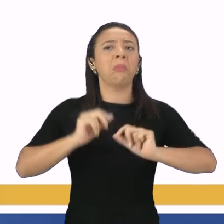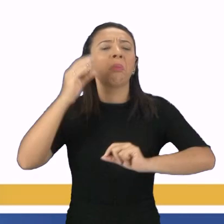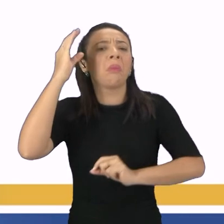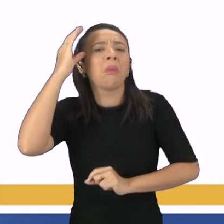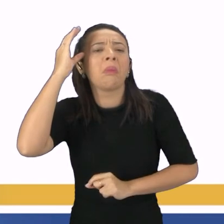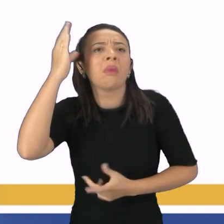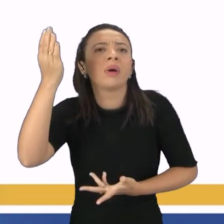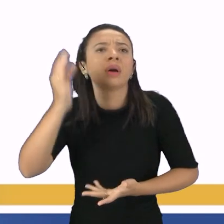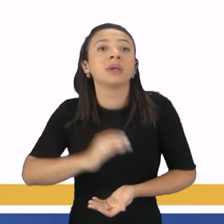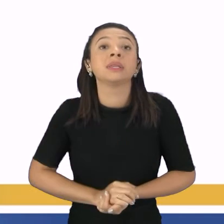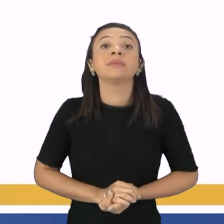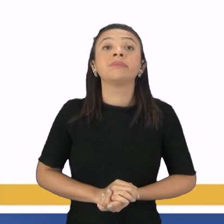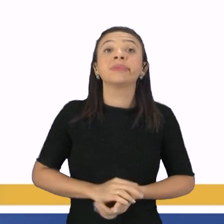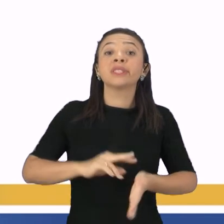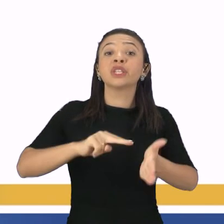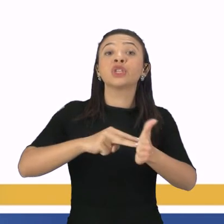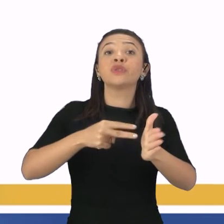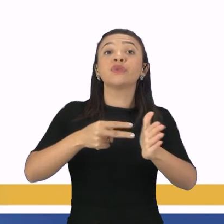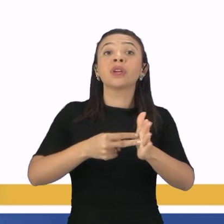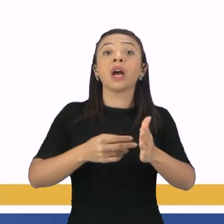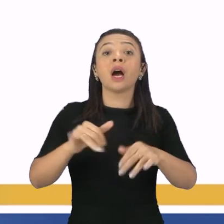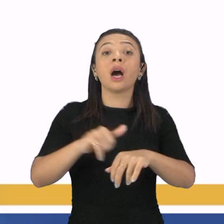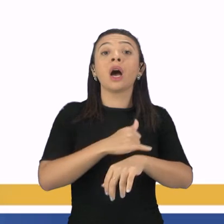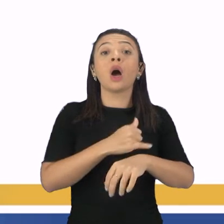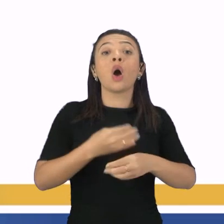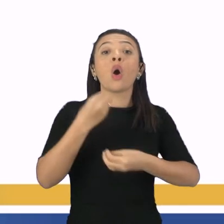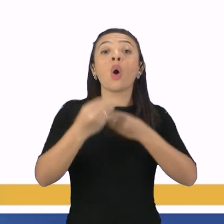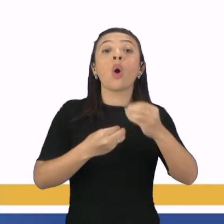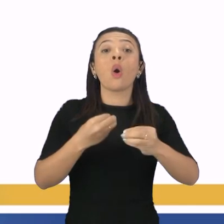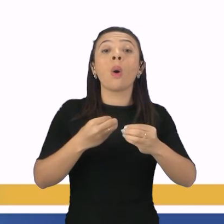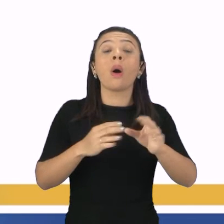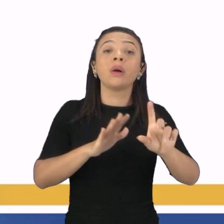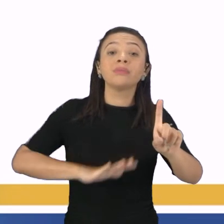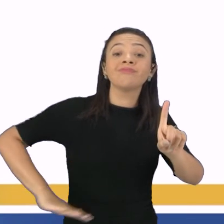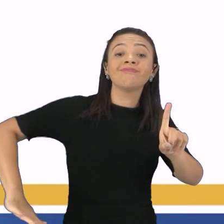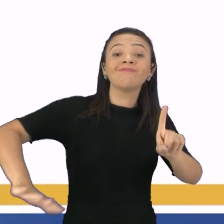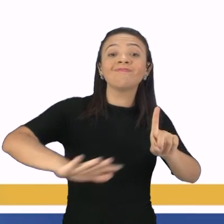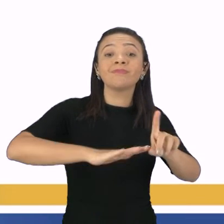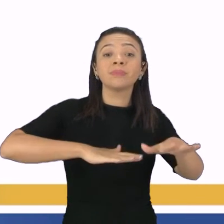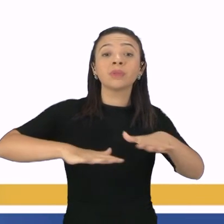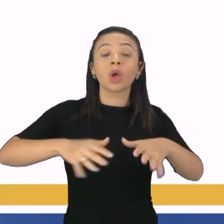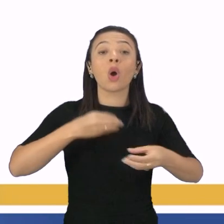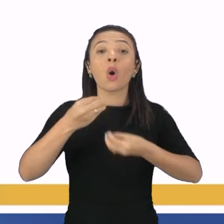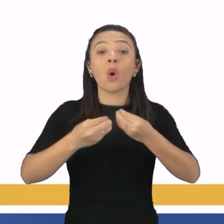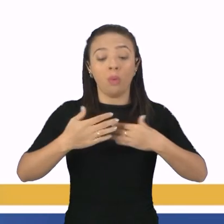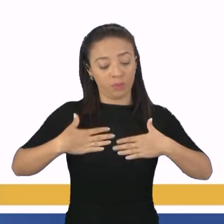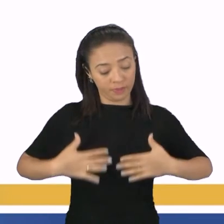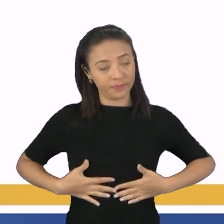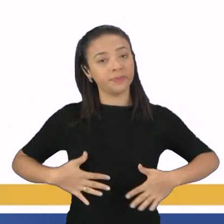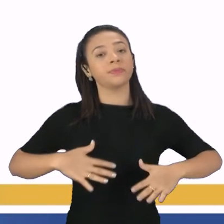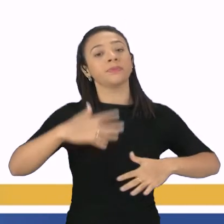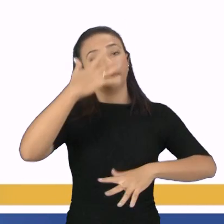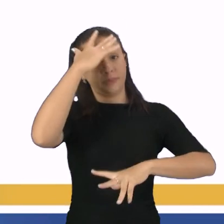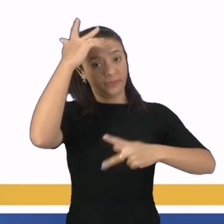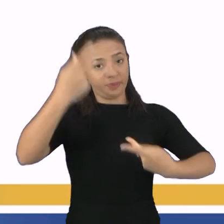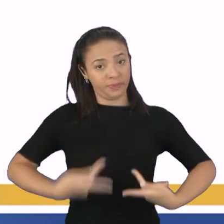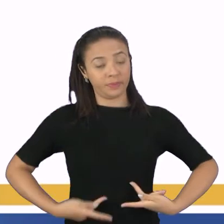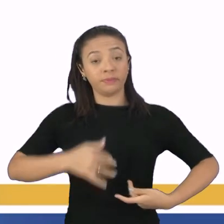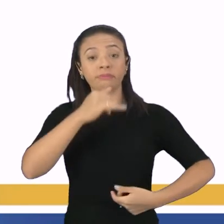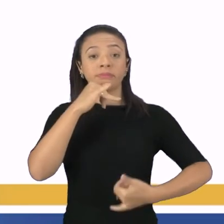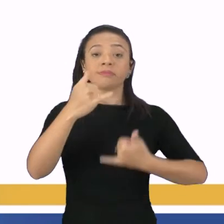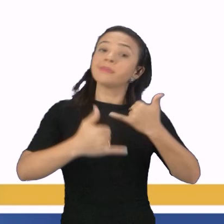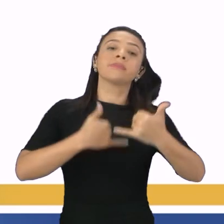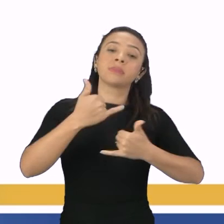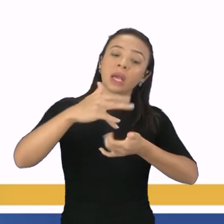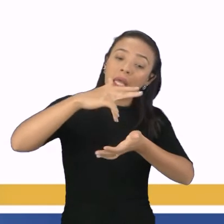corporal trata-se de uma forma de um povo se manifestar através do movimento humano. Por exemplo, jogos e